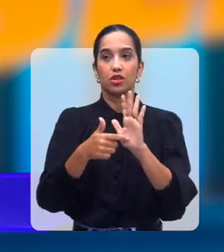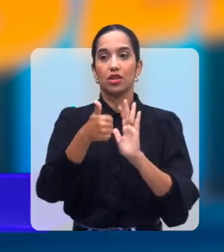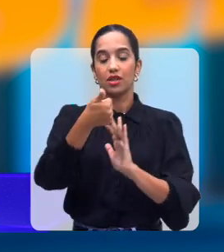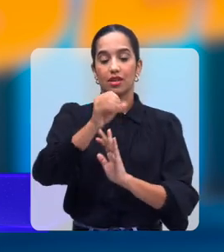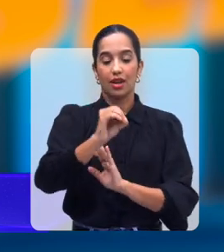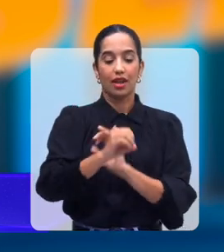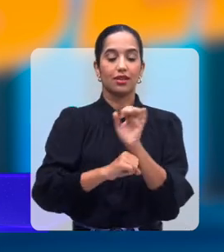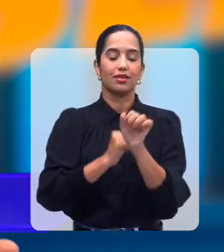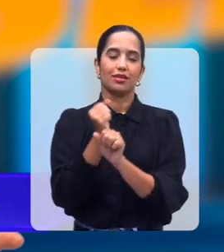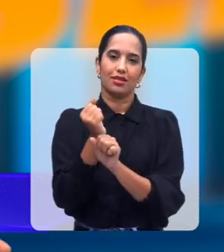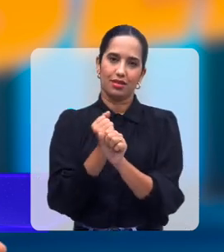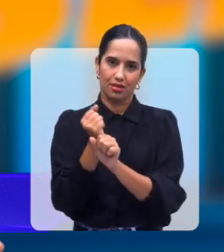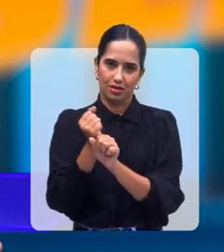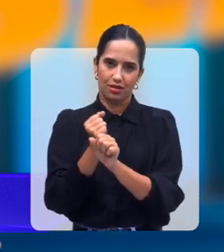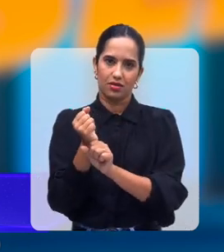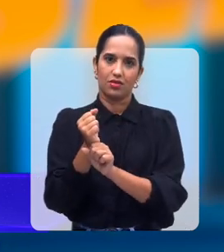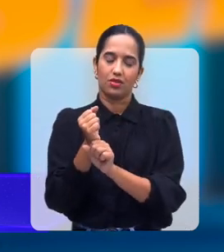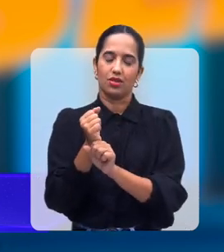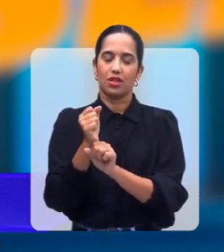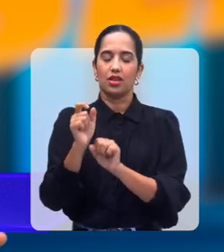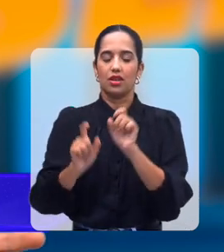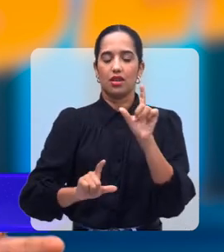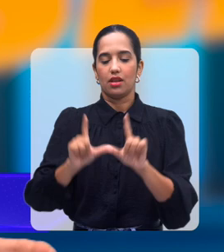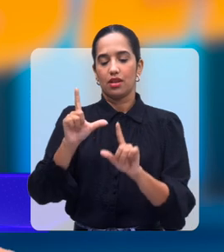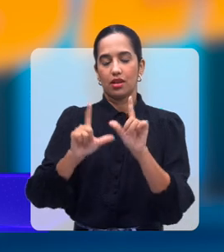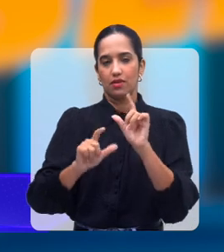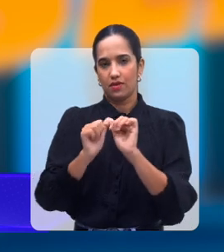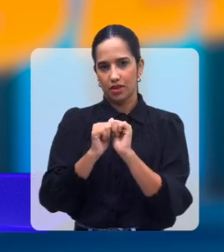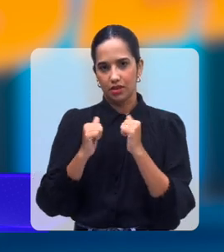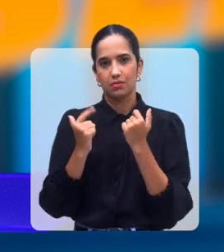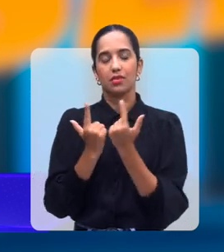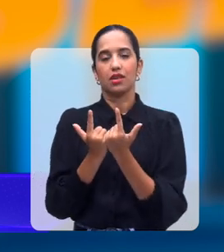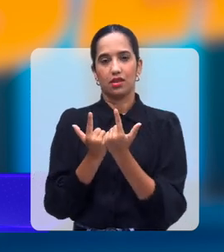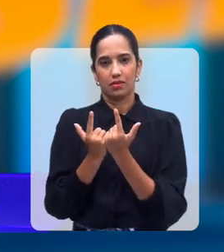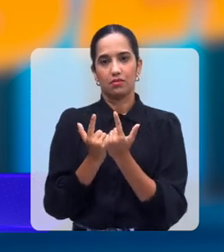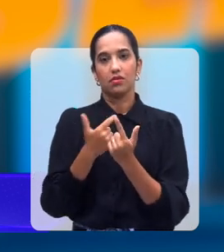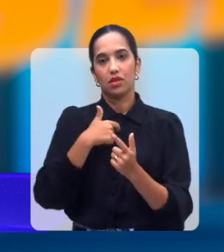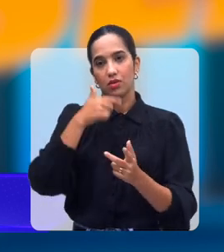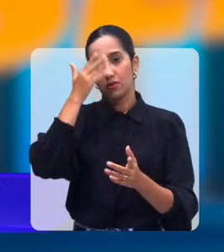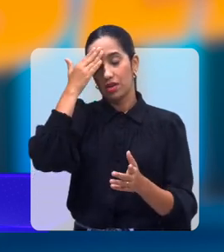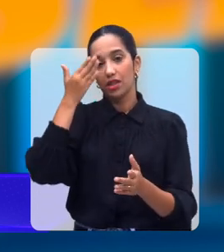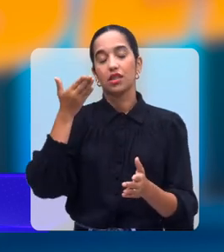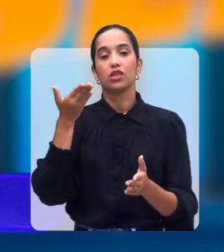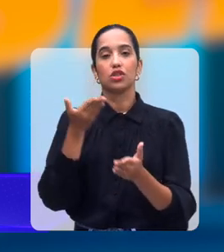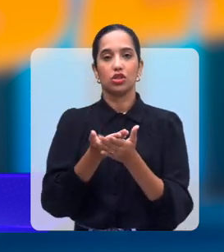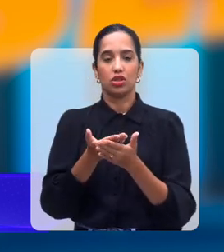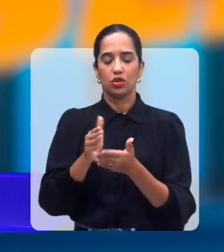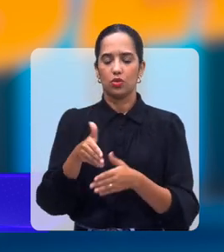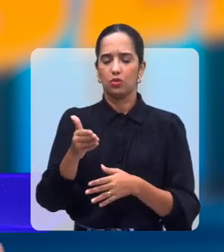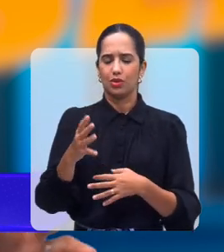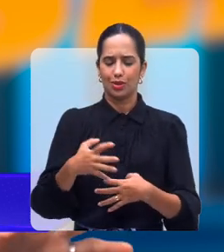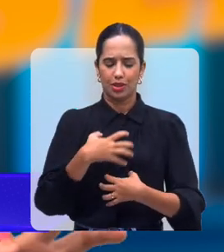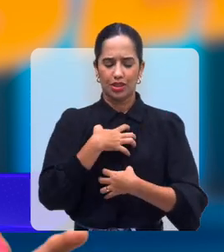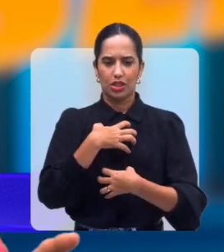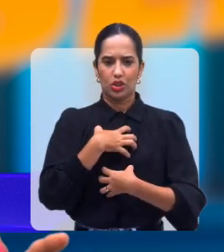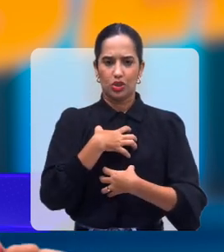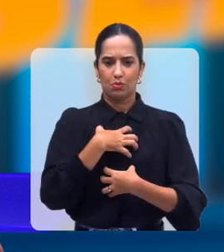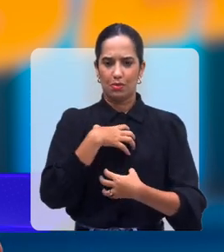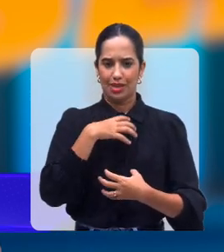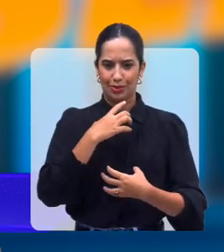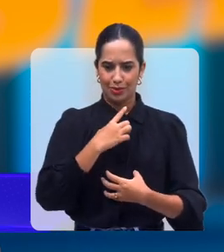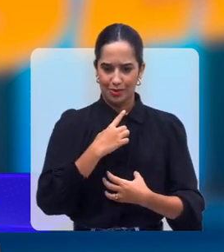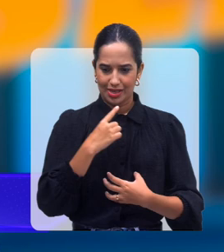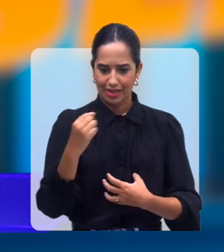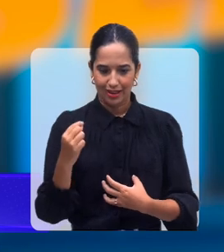anos, fazendo parte de 10 anos aqui na TV Assembleia com o Ver, Ouvir, Sentir. Acredito, Chico, que quando esse sentimento sair